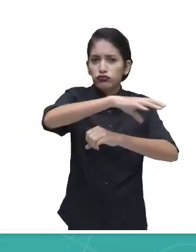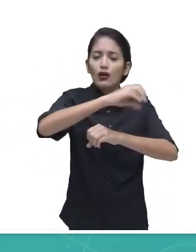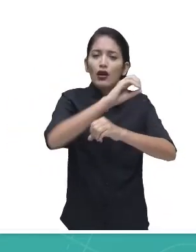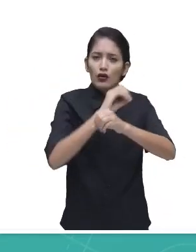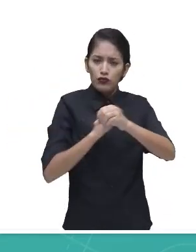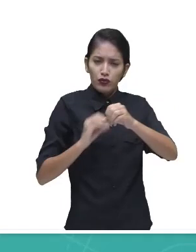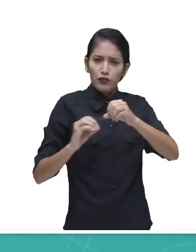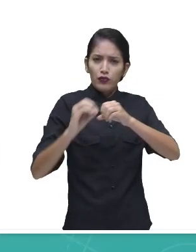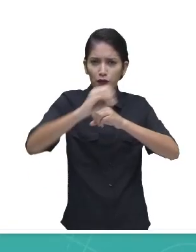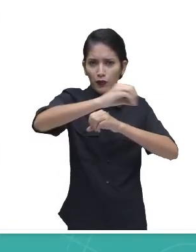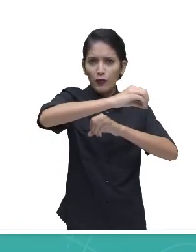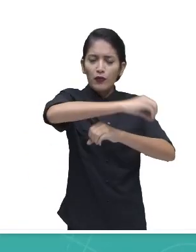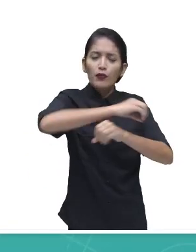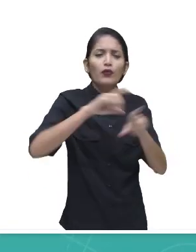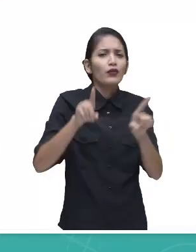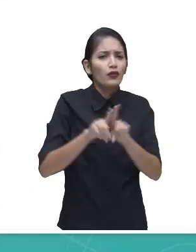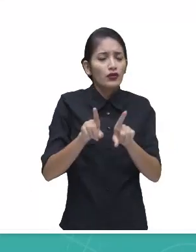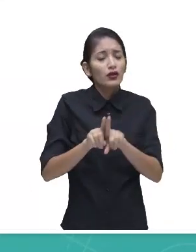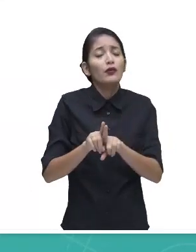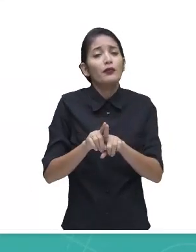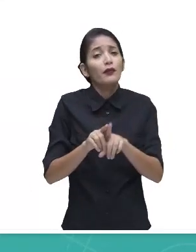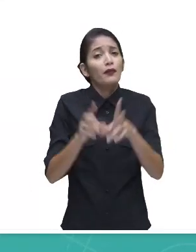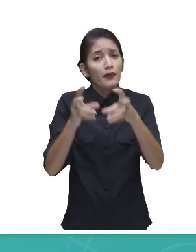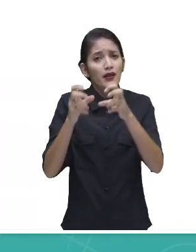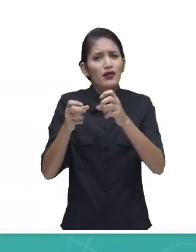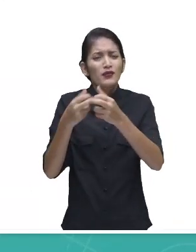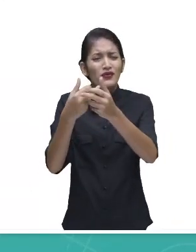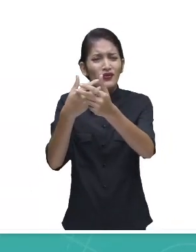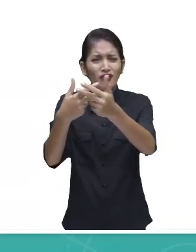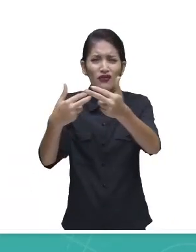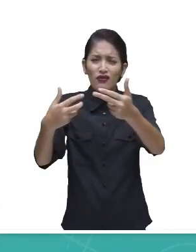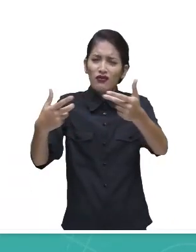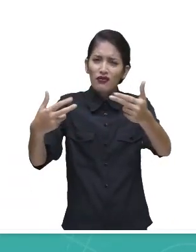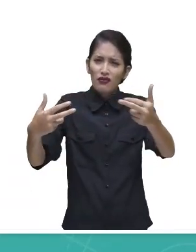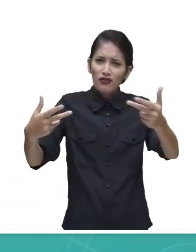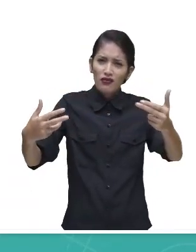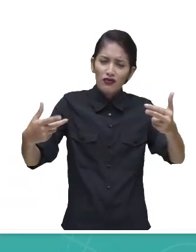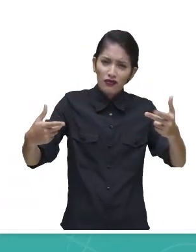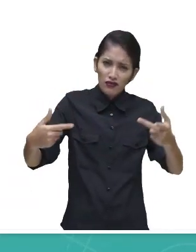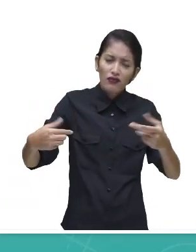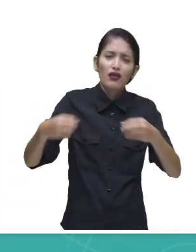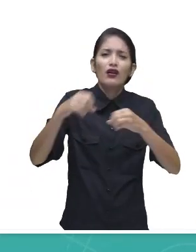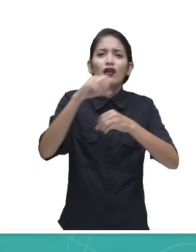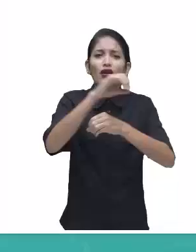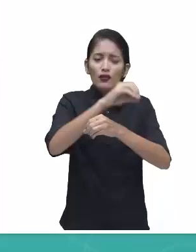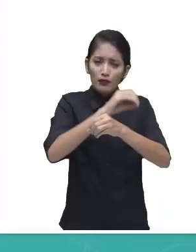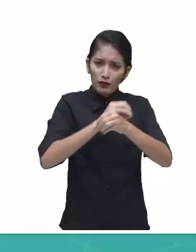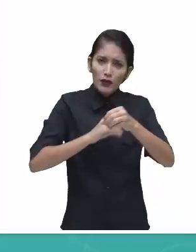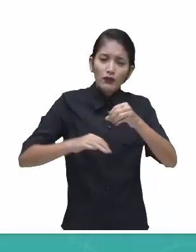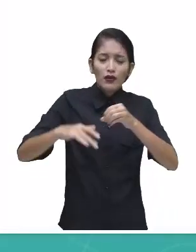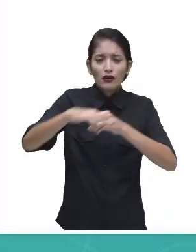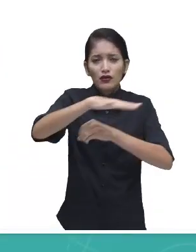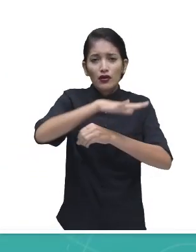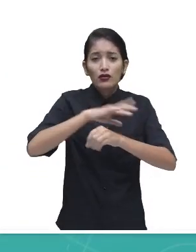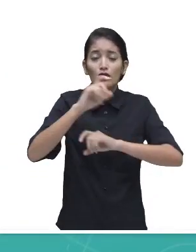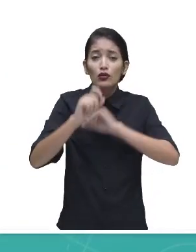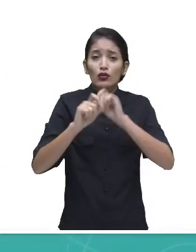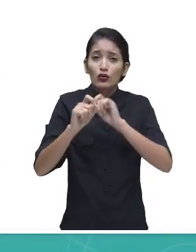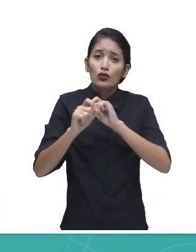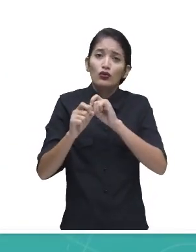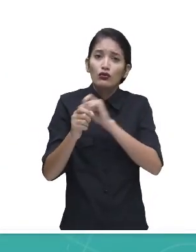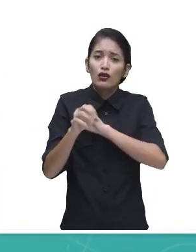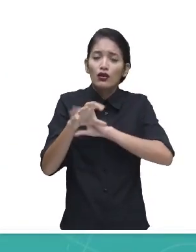que formam, né? Nós vimos que o universo é formado por bilhões de galáxias e uma dessas galáxias é a Via